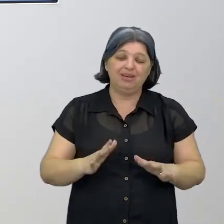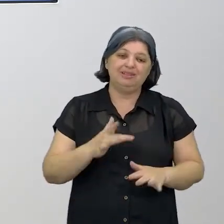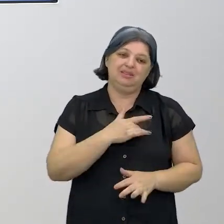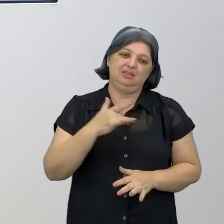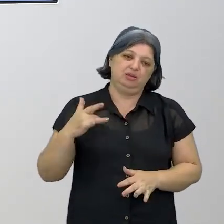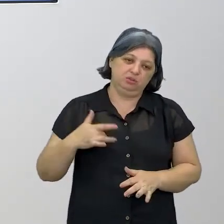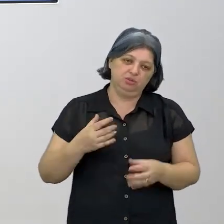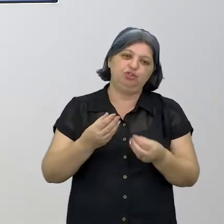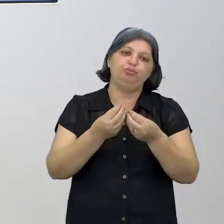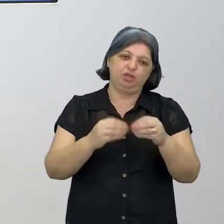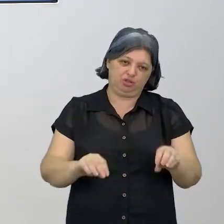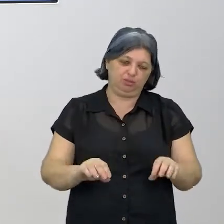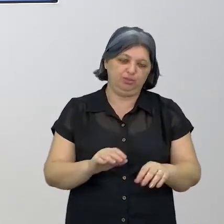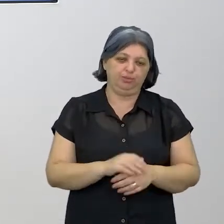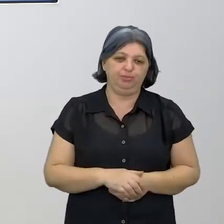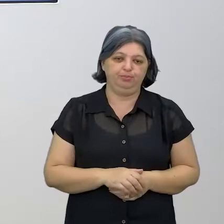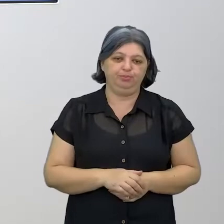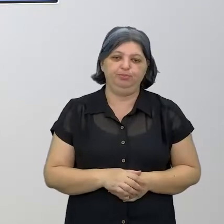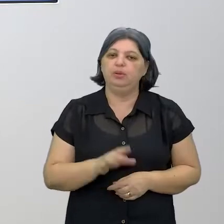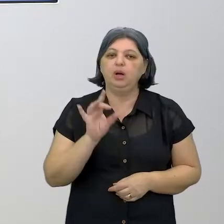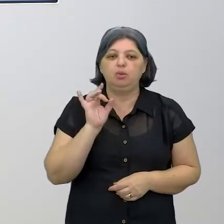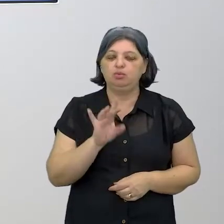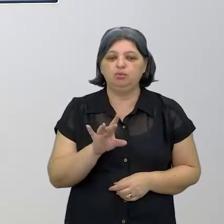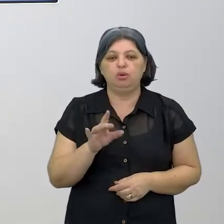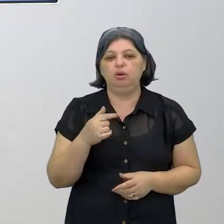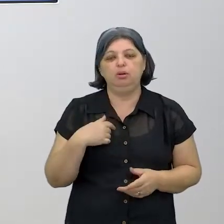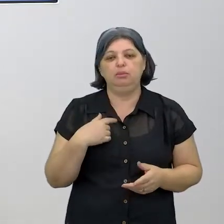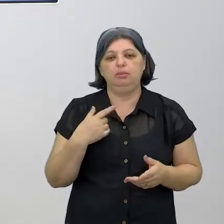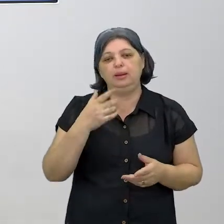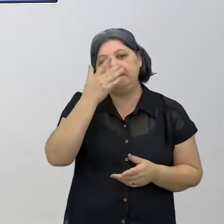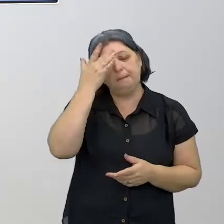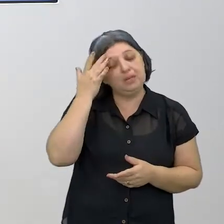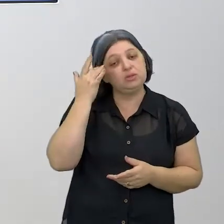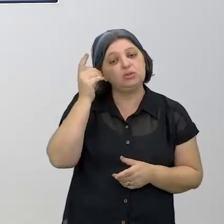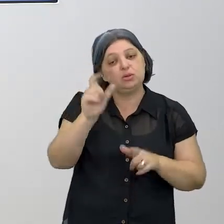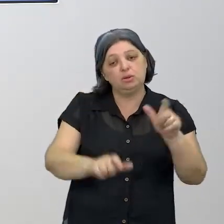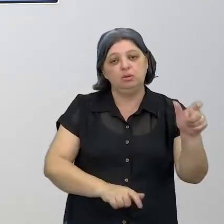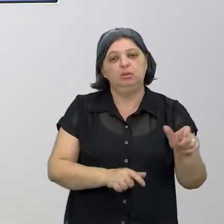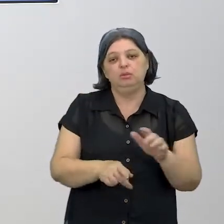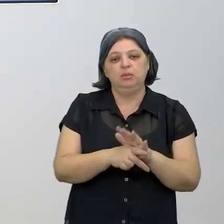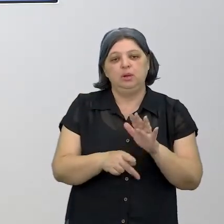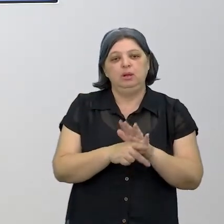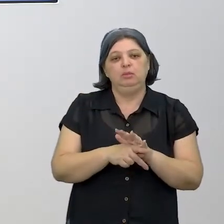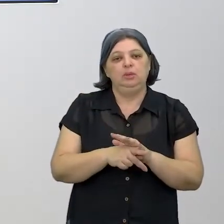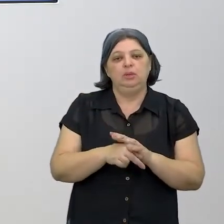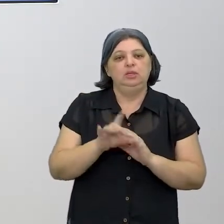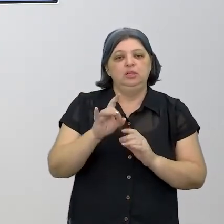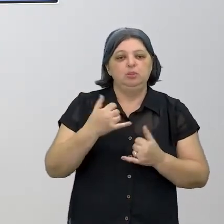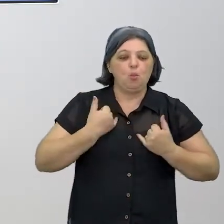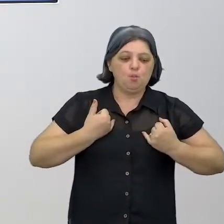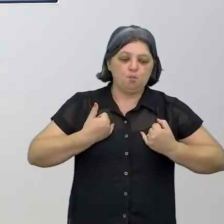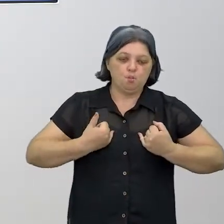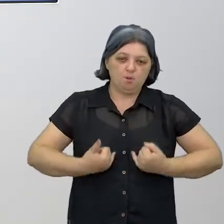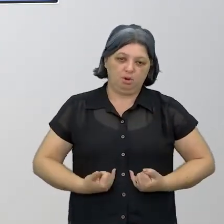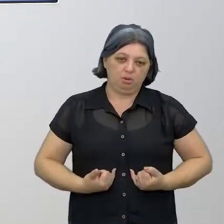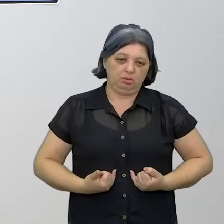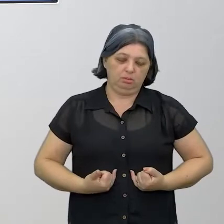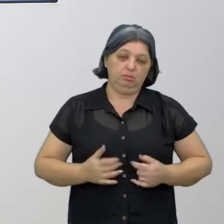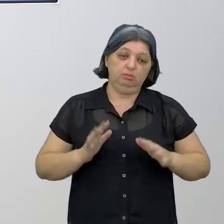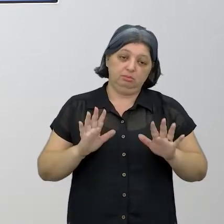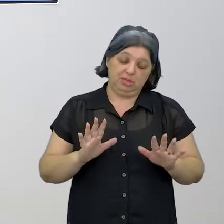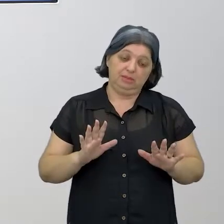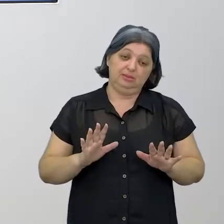no processo, né? Então não é a questão de que uma pessoa que tem bulimia, que ela obrigatoriamente vai emagrecer. Mas o fato é